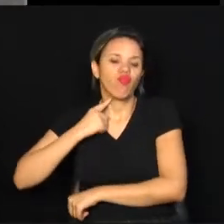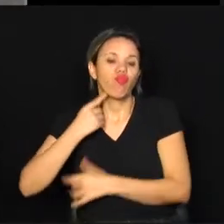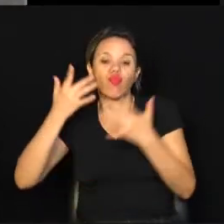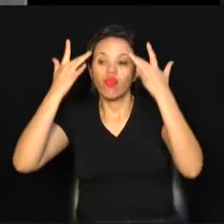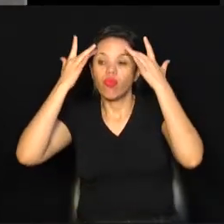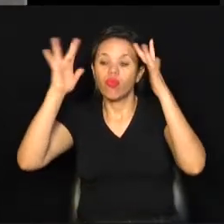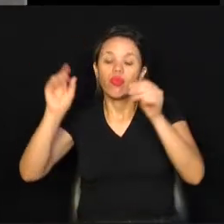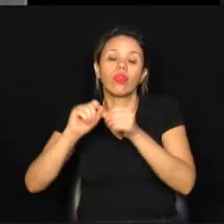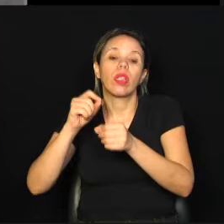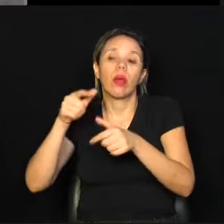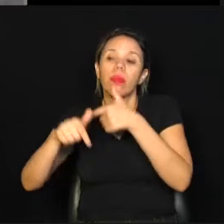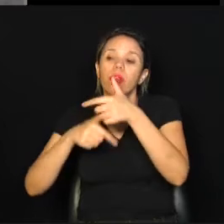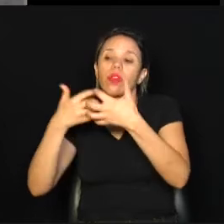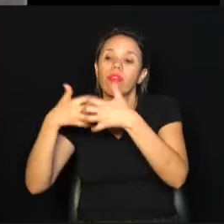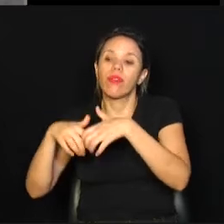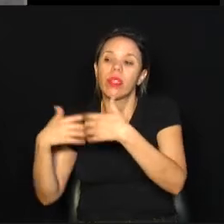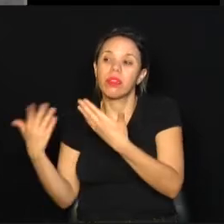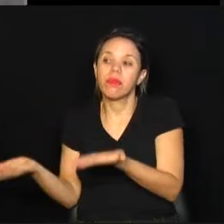com ele?